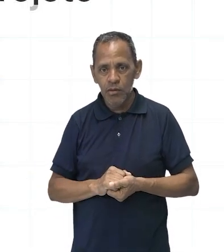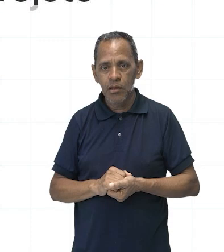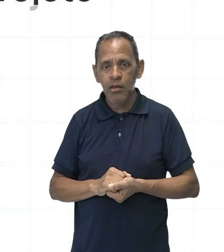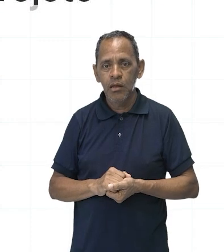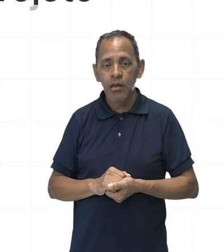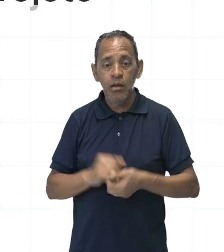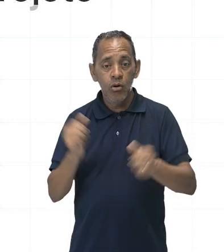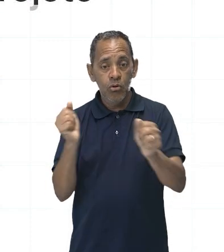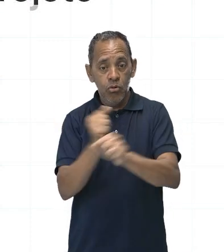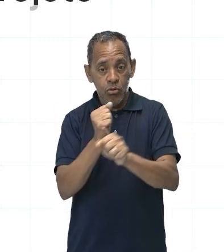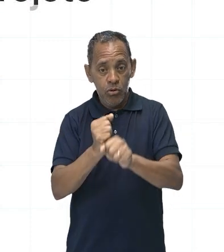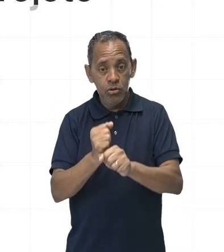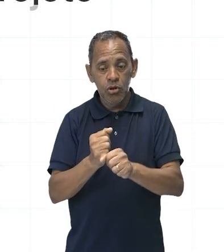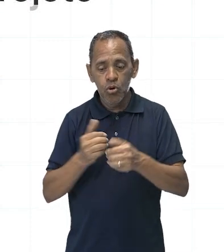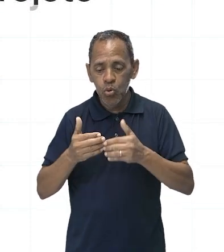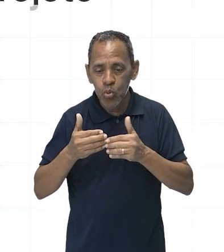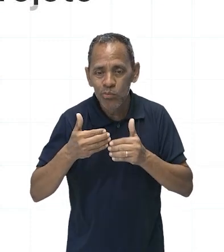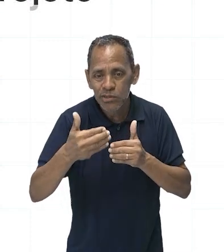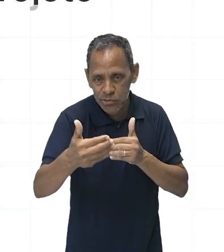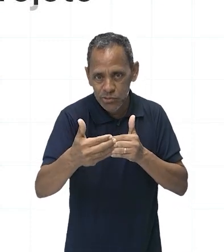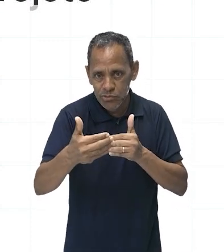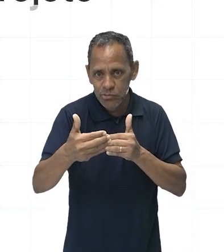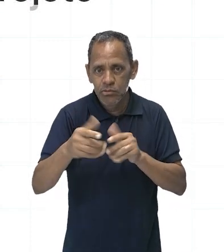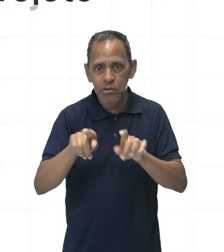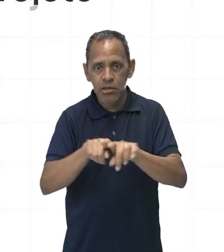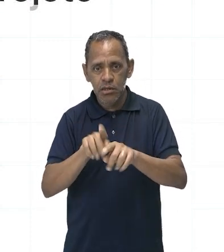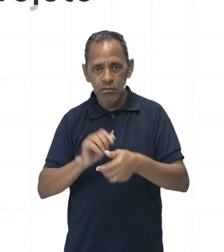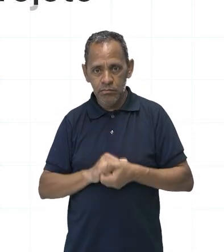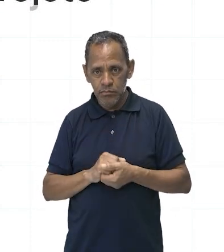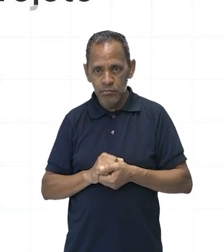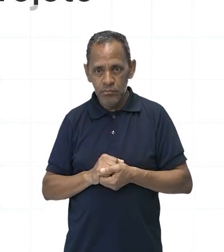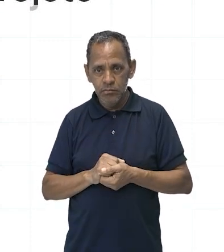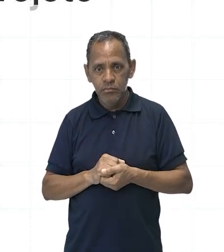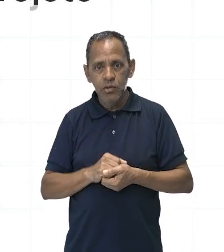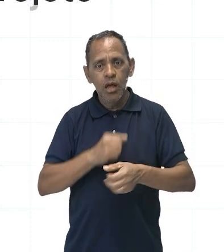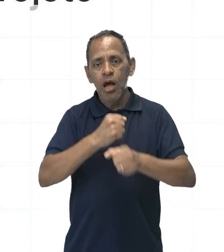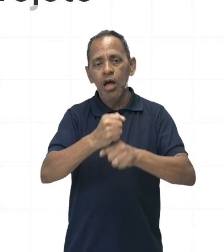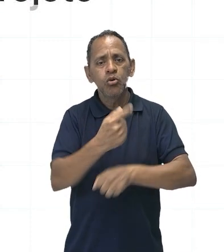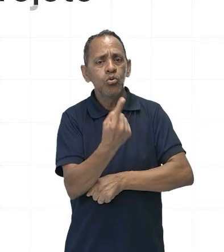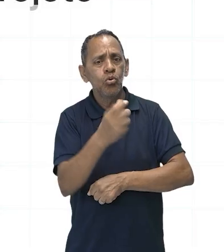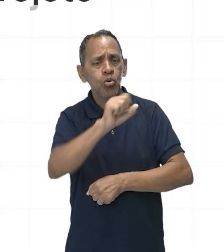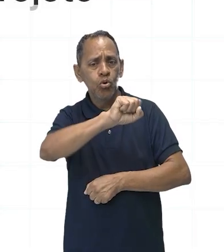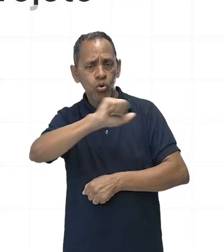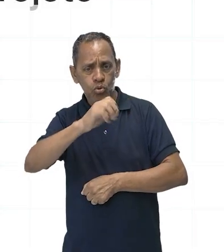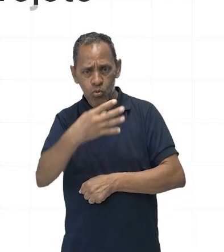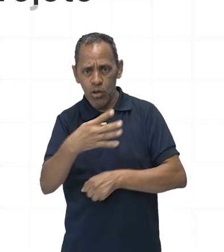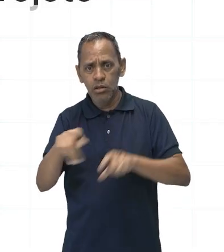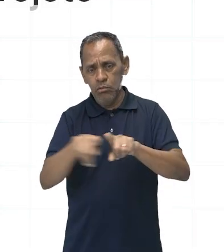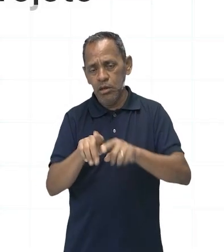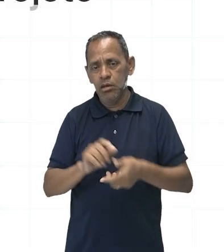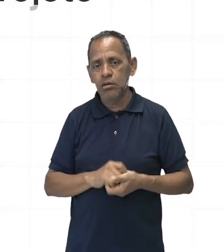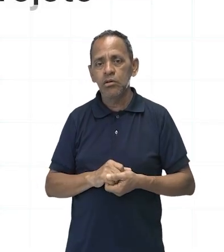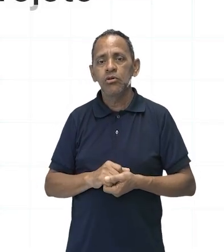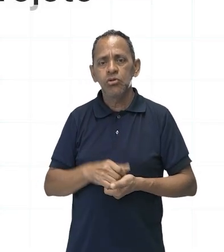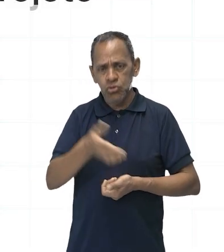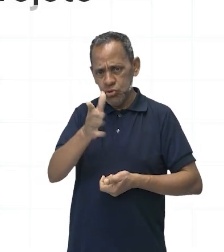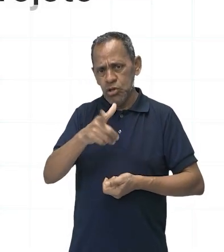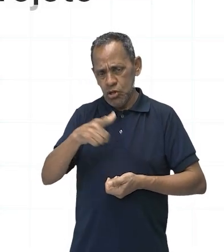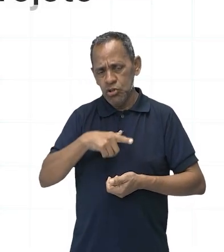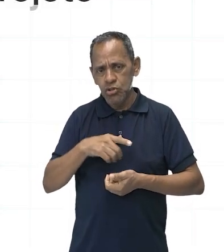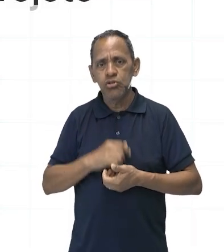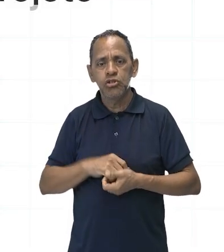1884 e sua construção começou no mesmo ano. Então, não foram nem em busca de recursos, já foi começando